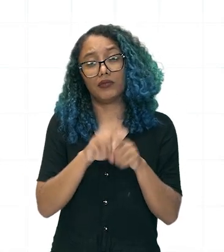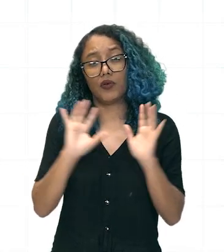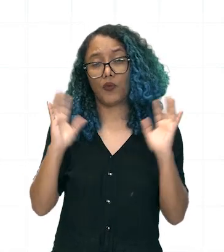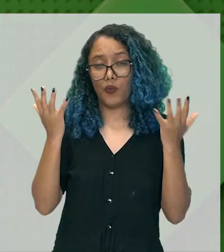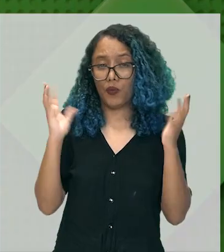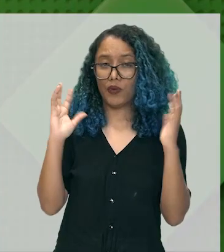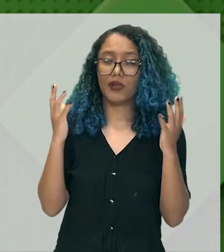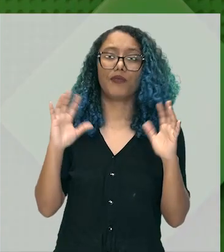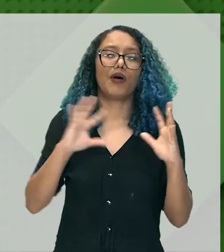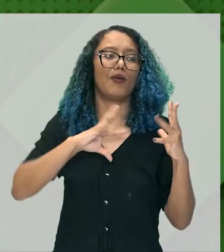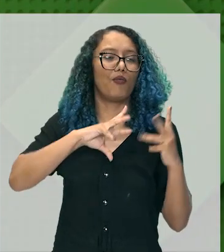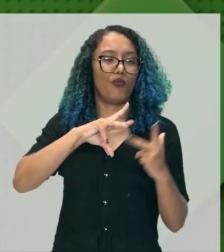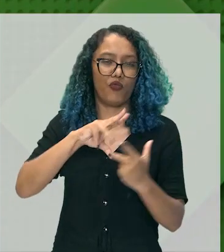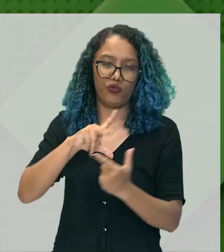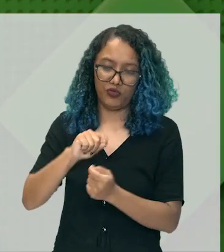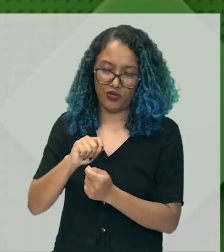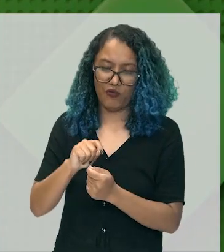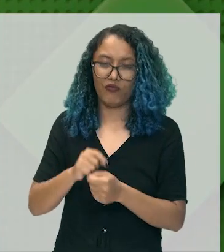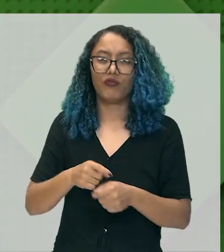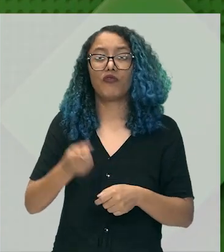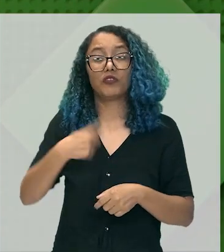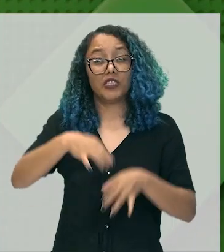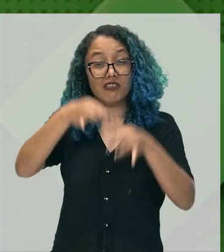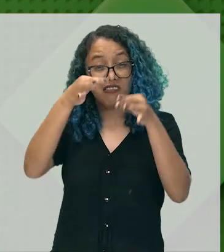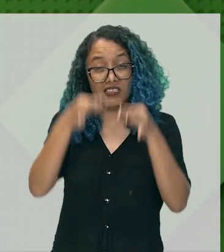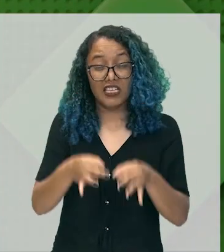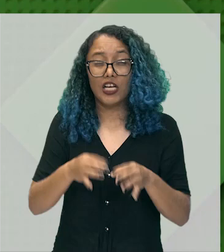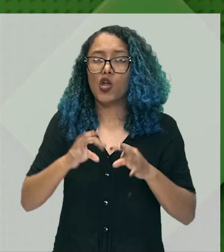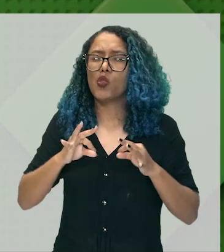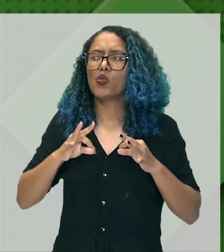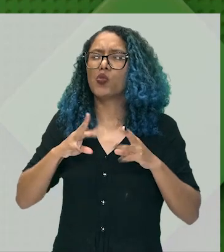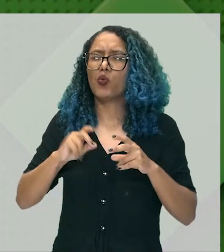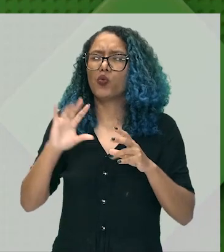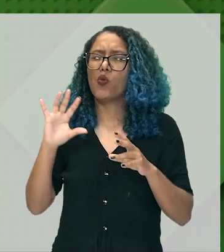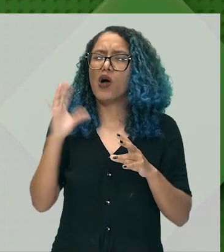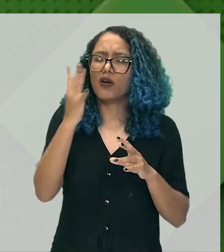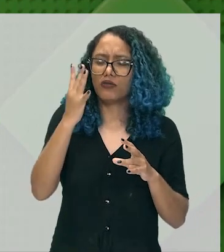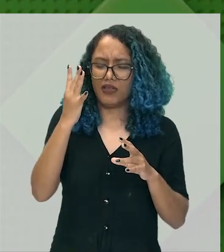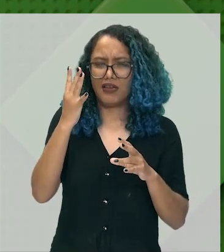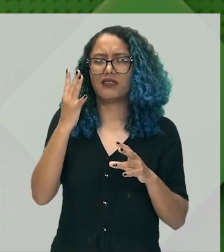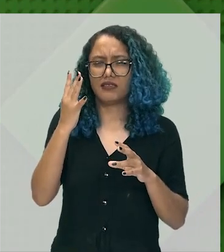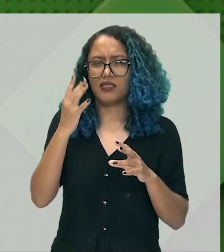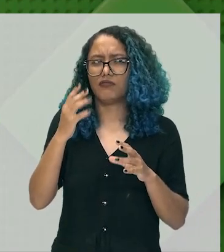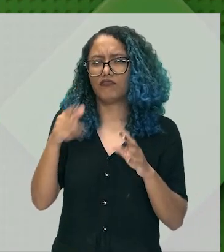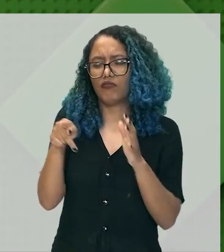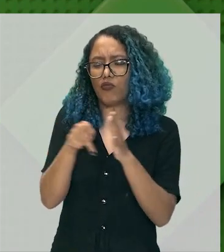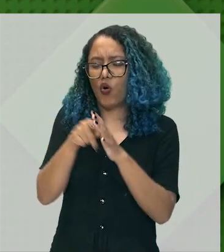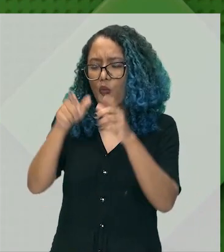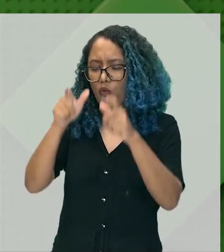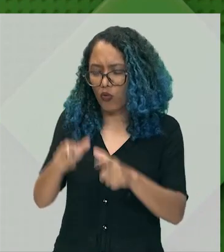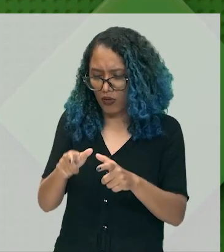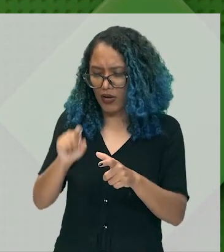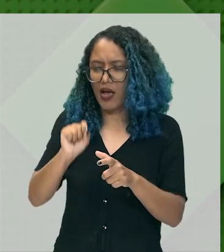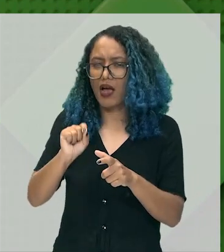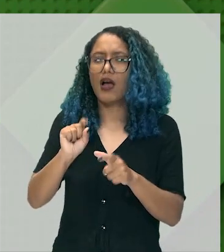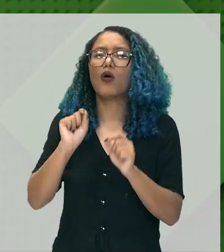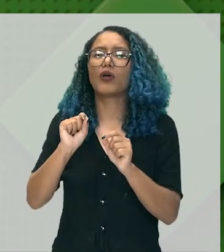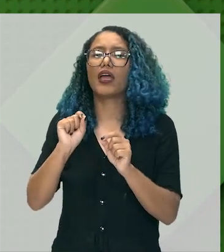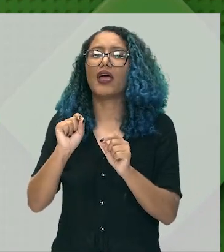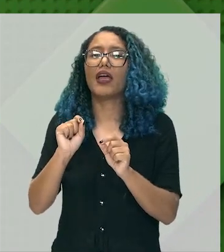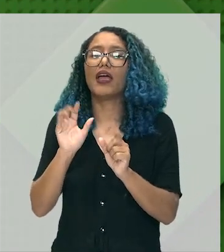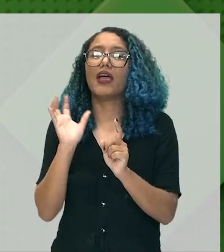Tenham certeza que tudo que ocorre em uma região, ele vai ter efeito em